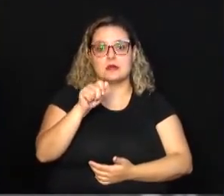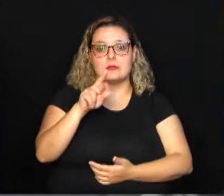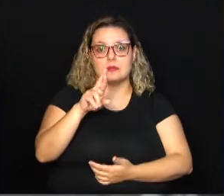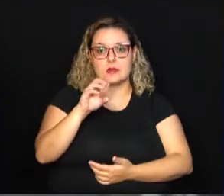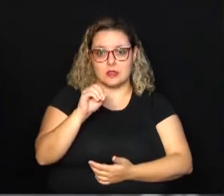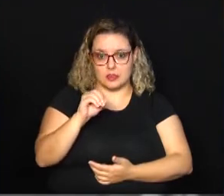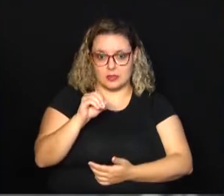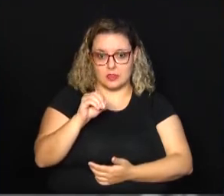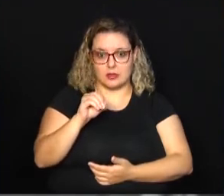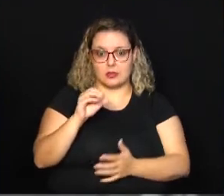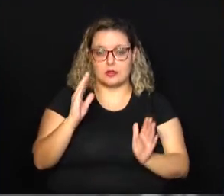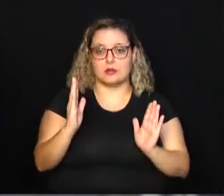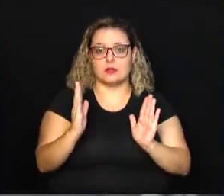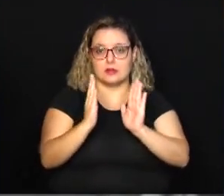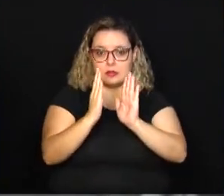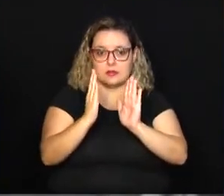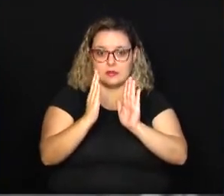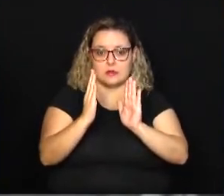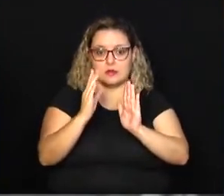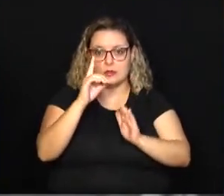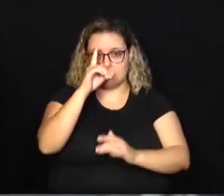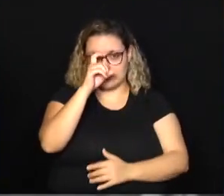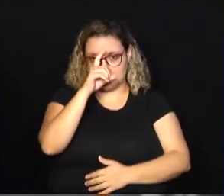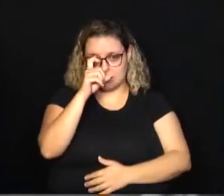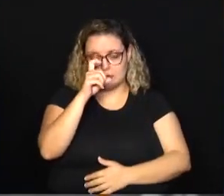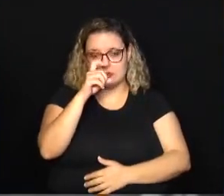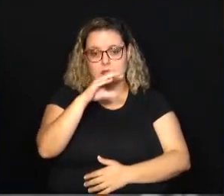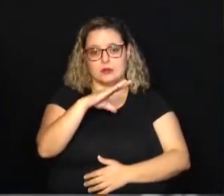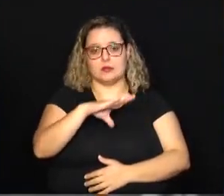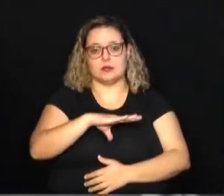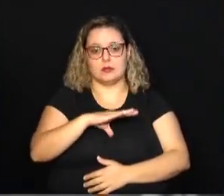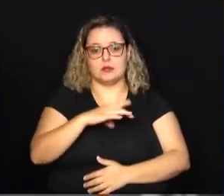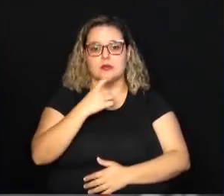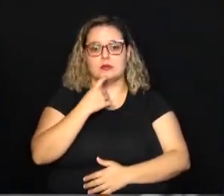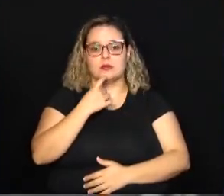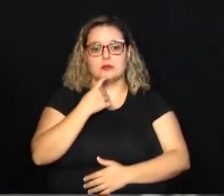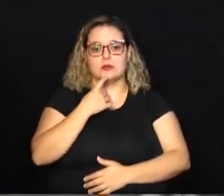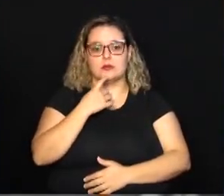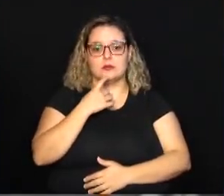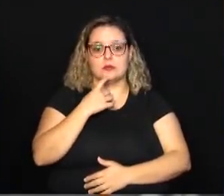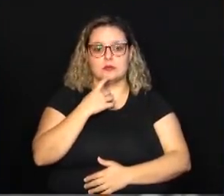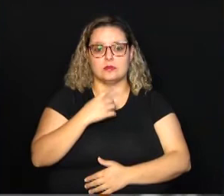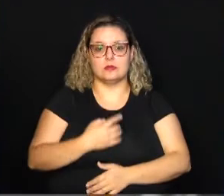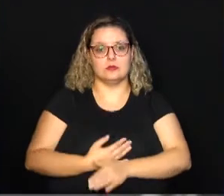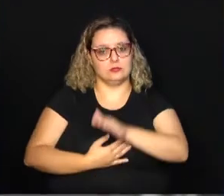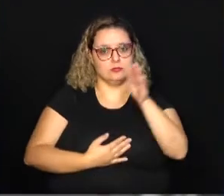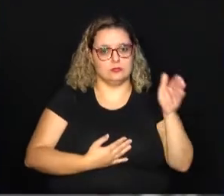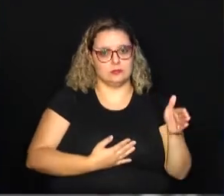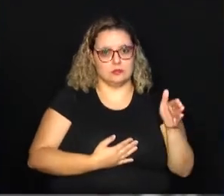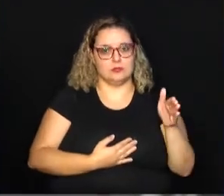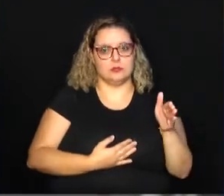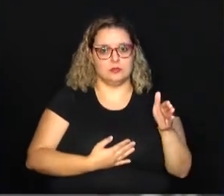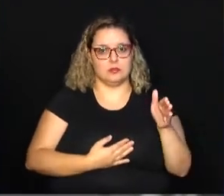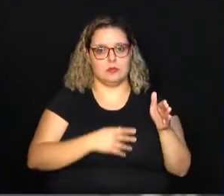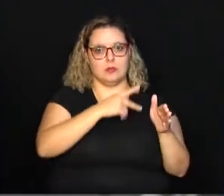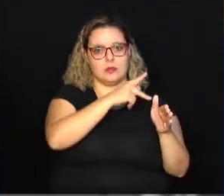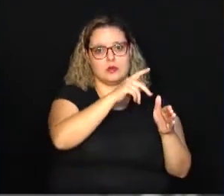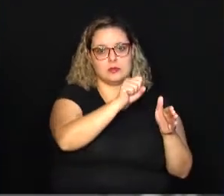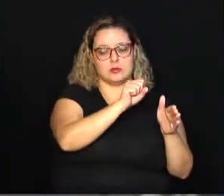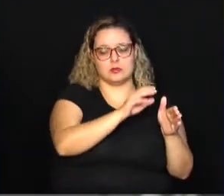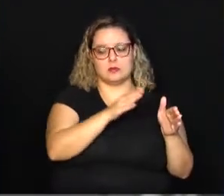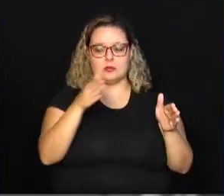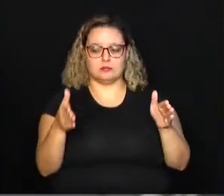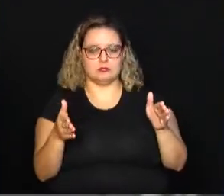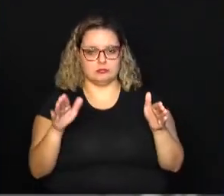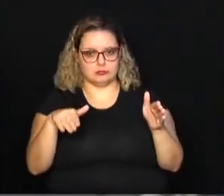gripário, que estava em frente ao Hospital Municipal, no lugar do antigo ambulatório, no lado oposto ao pronto-socorro, e trouxemos